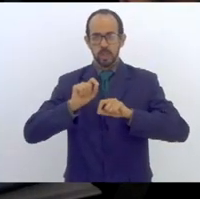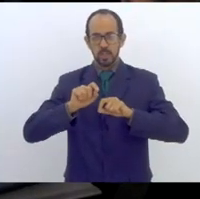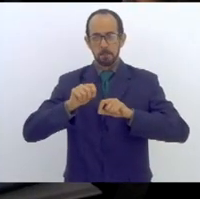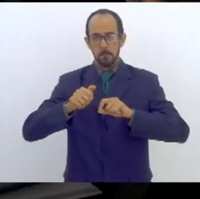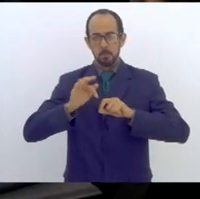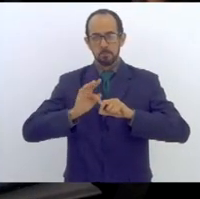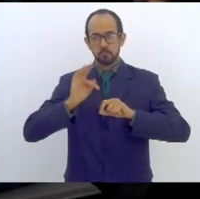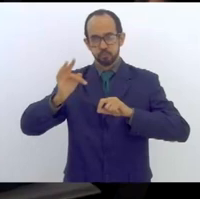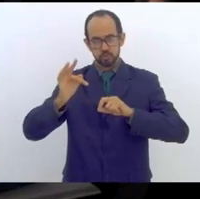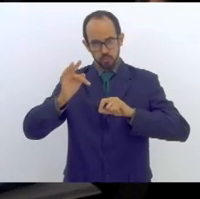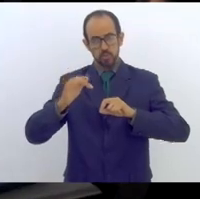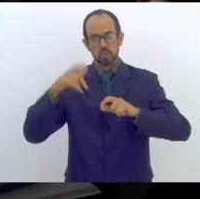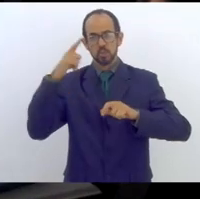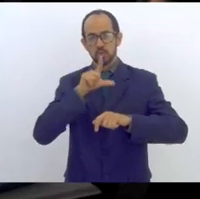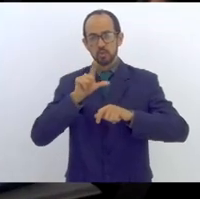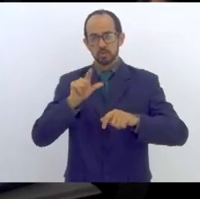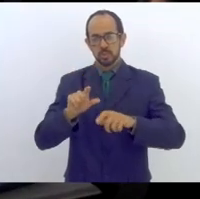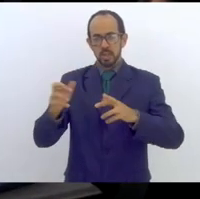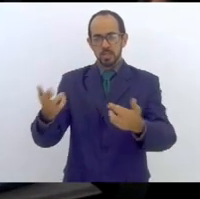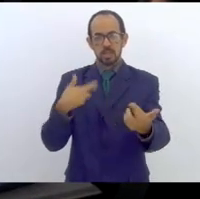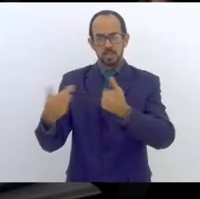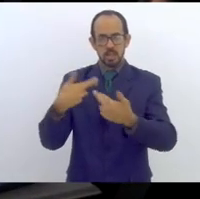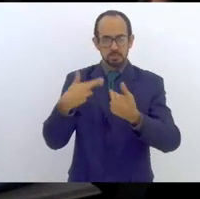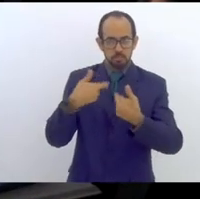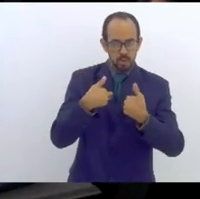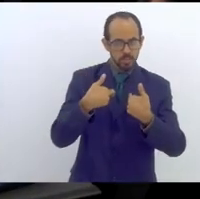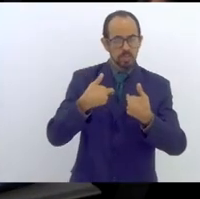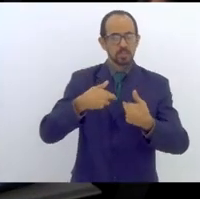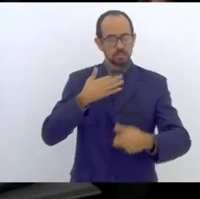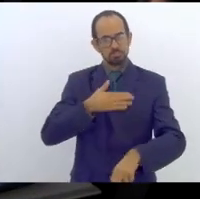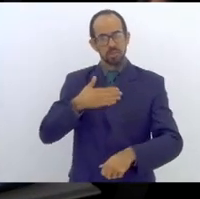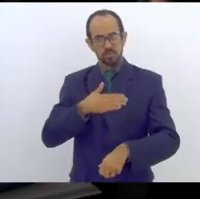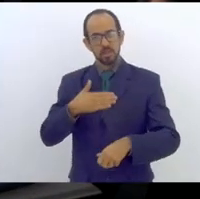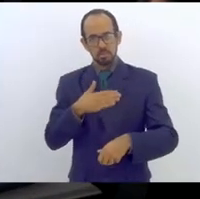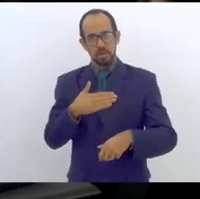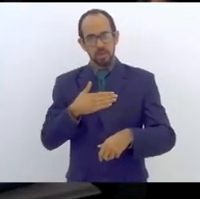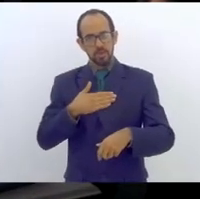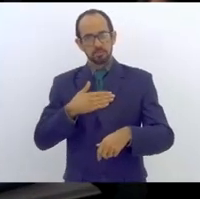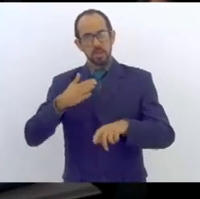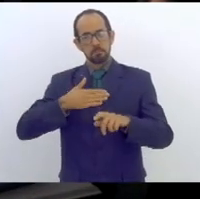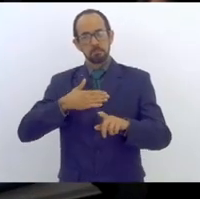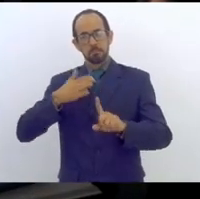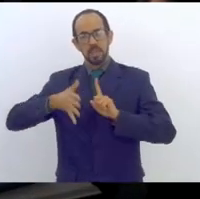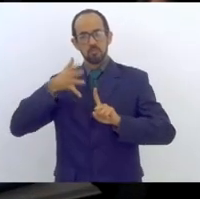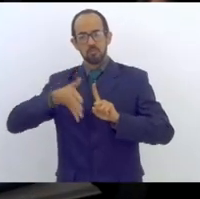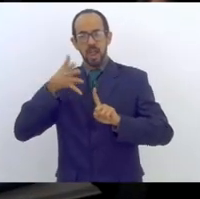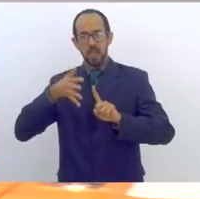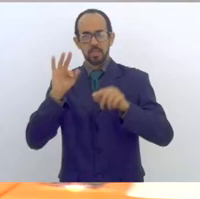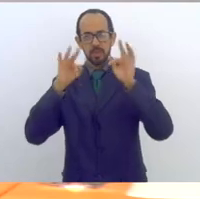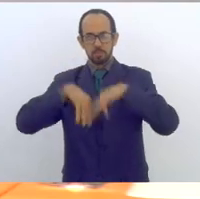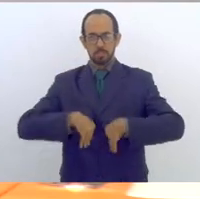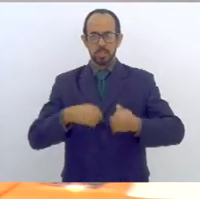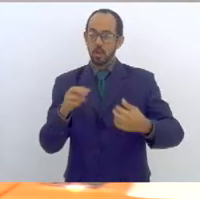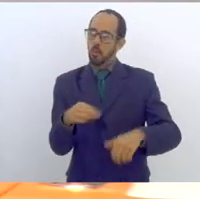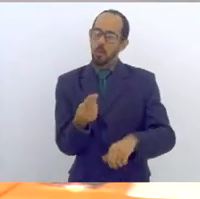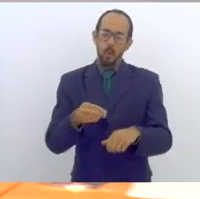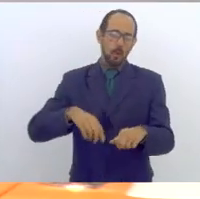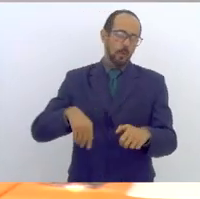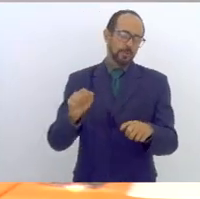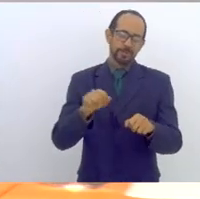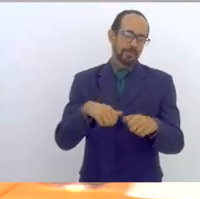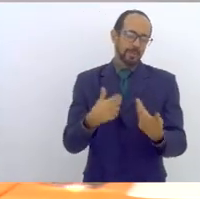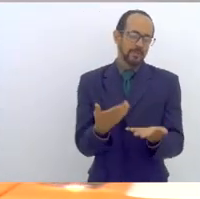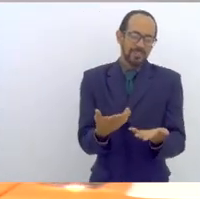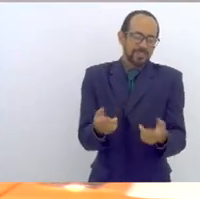nós tenhamos essas respostas satisfatórias acho que minha fala termina por aqui já falei demais sendo transforma essa reunião na vigília